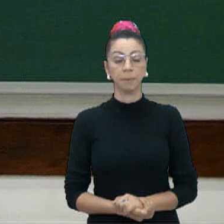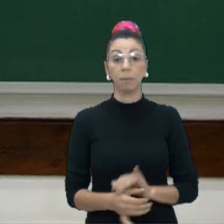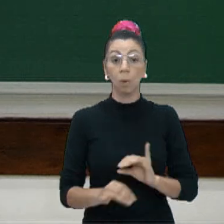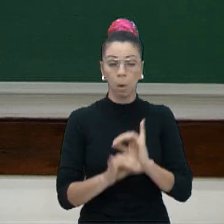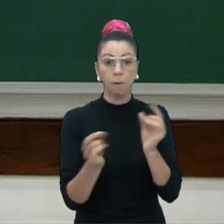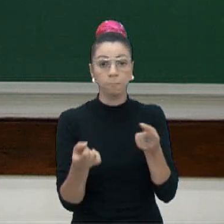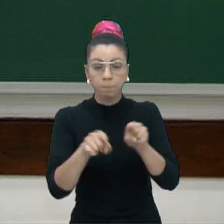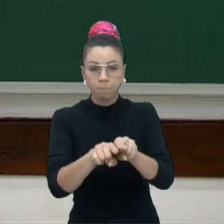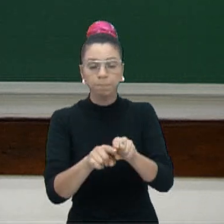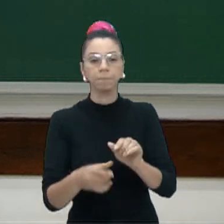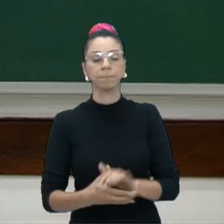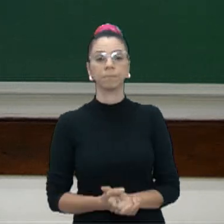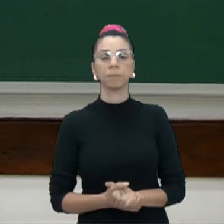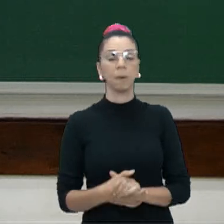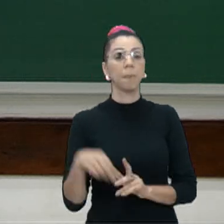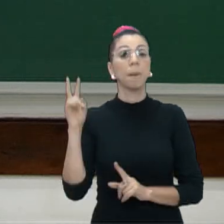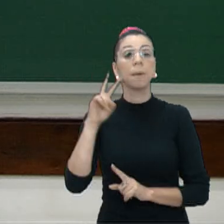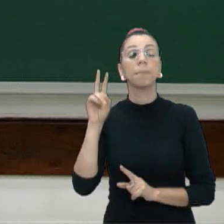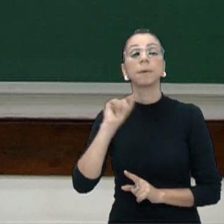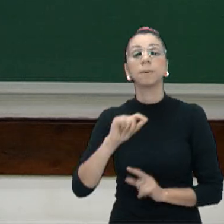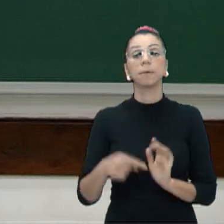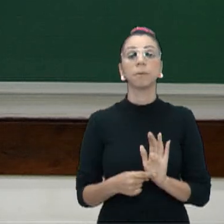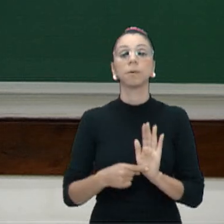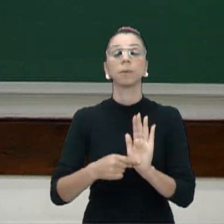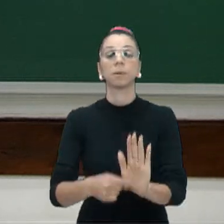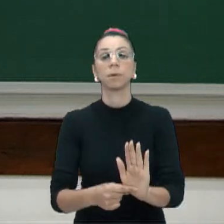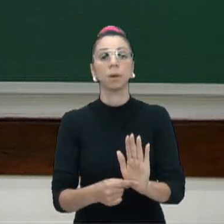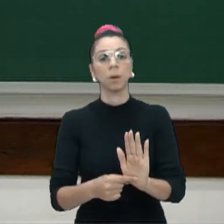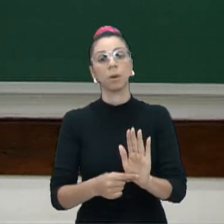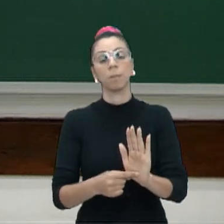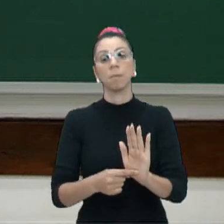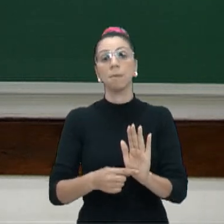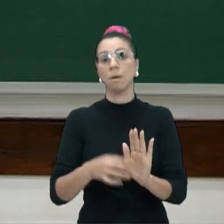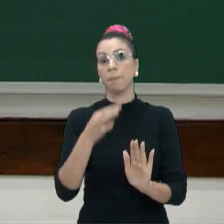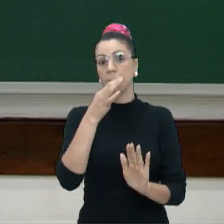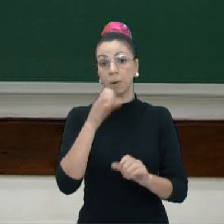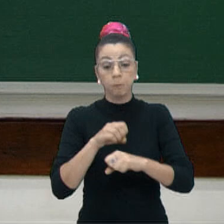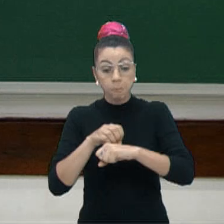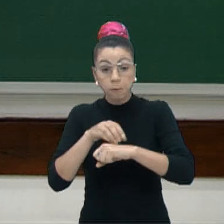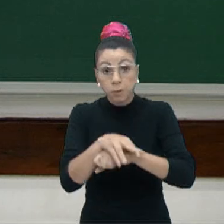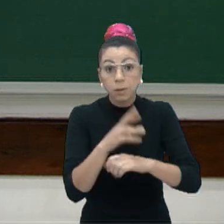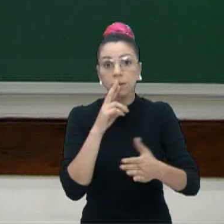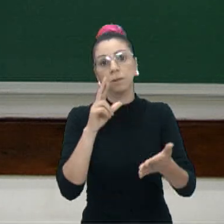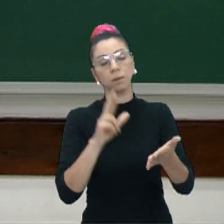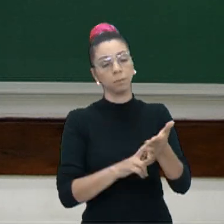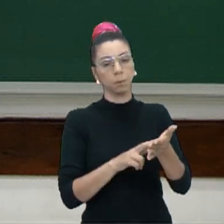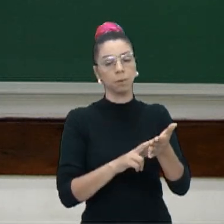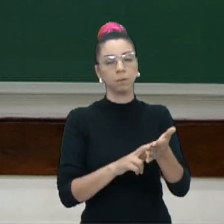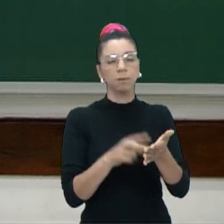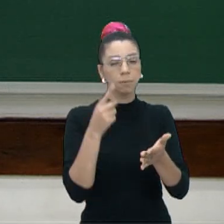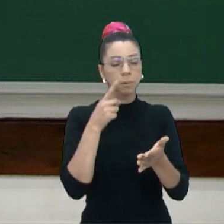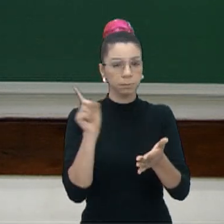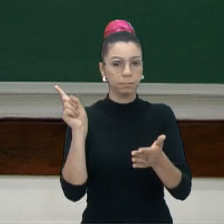Olá, voltamos. Lembrando sempre que vamos apresentar uma sugestão de resposta. Vamos verificar essa resposta.